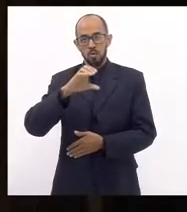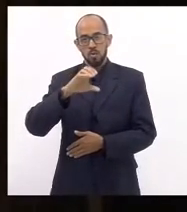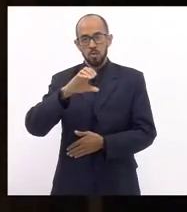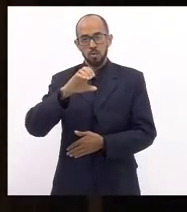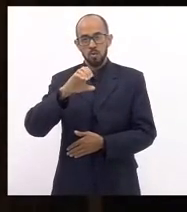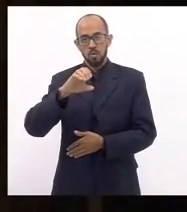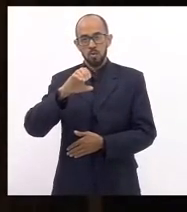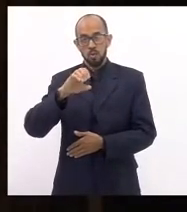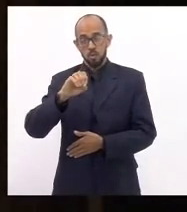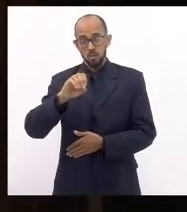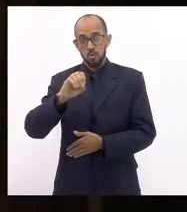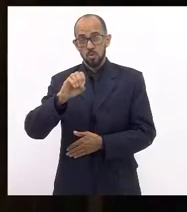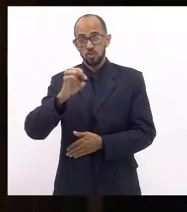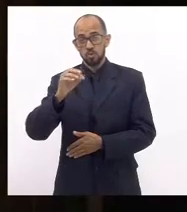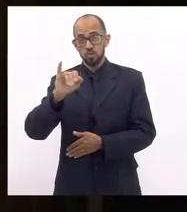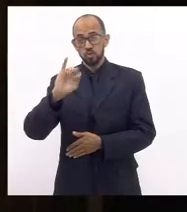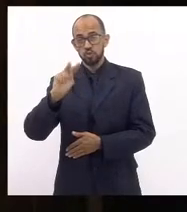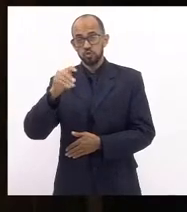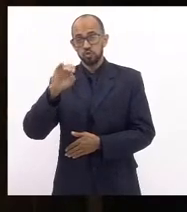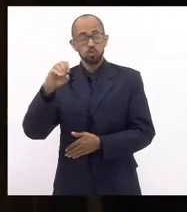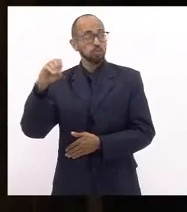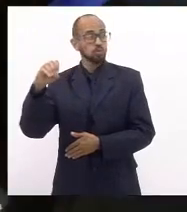Coutinho.